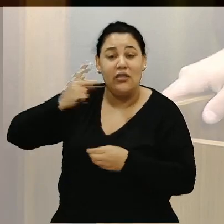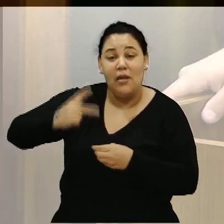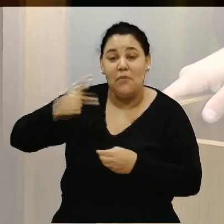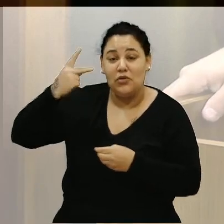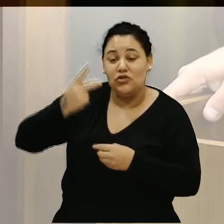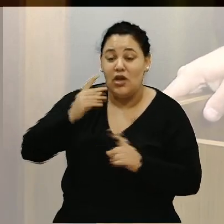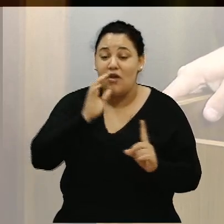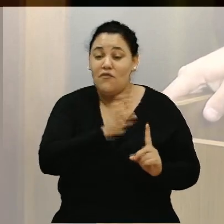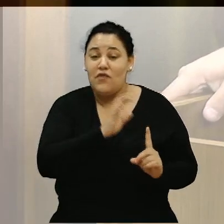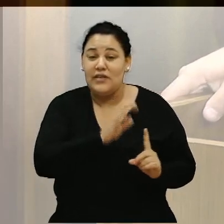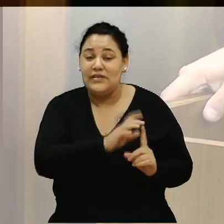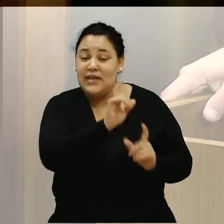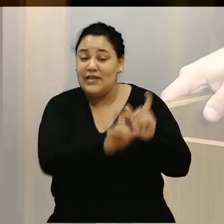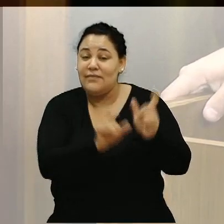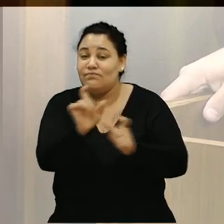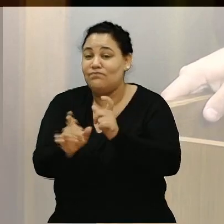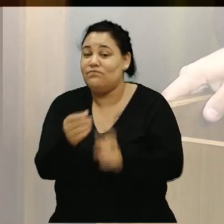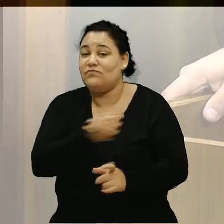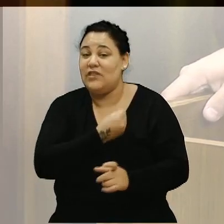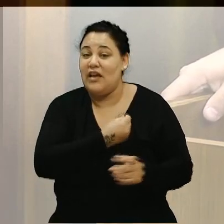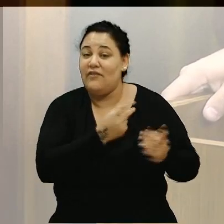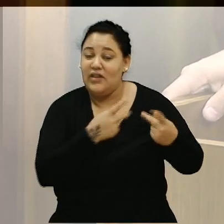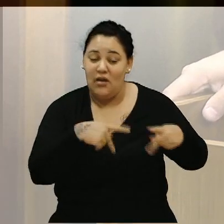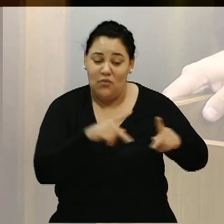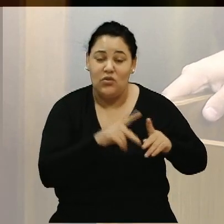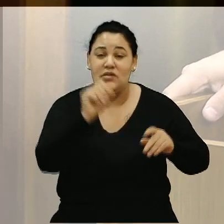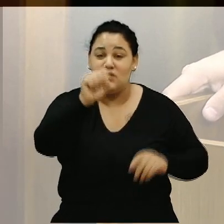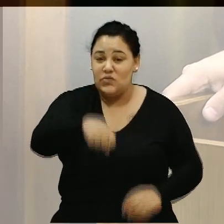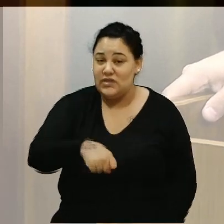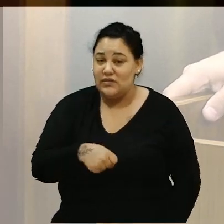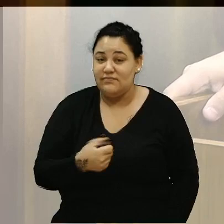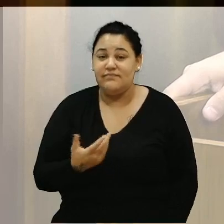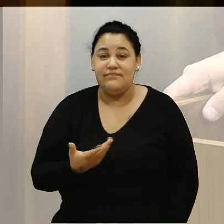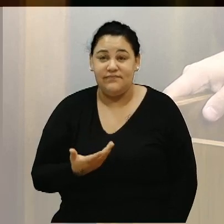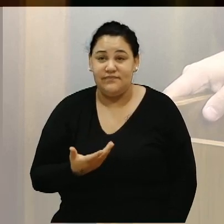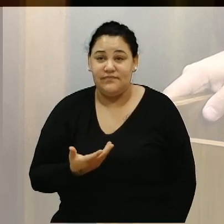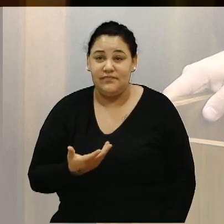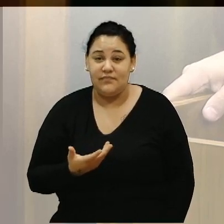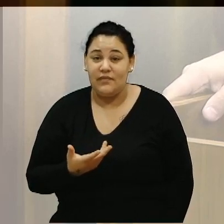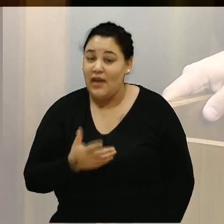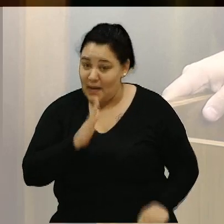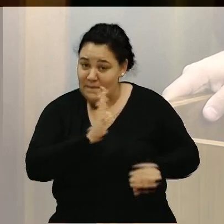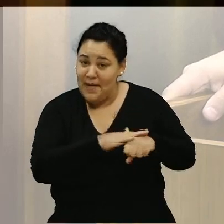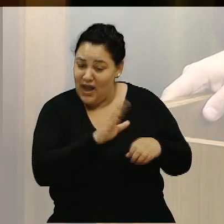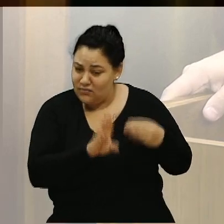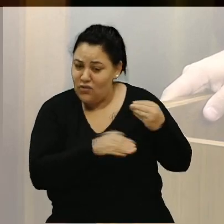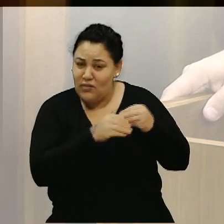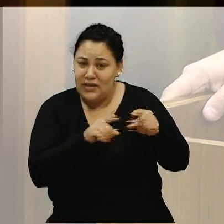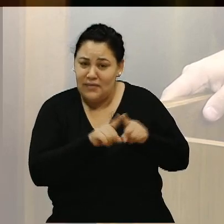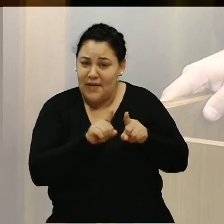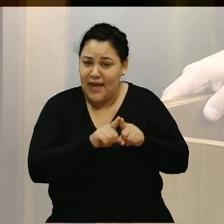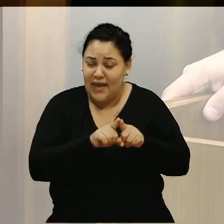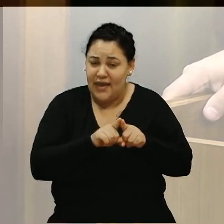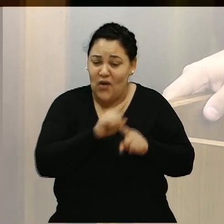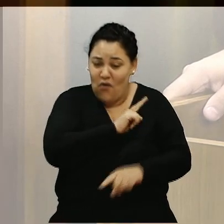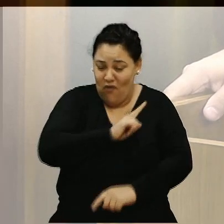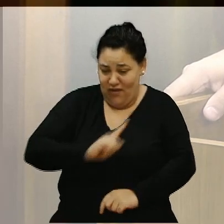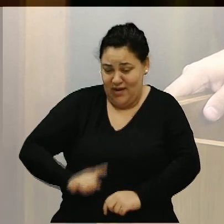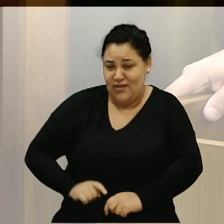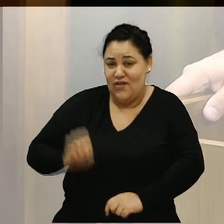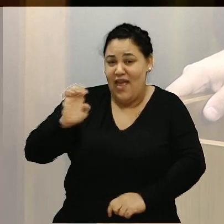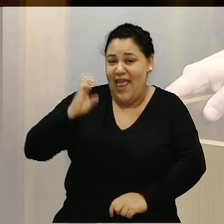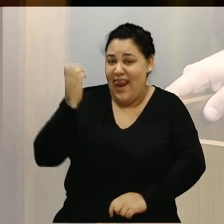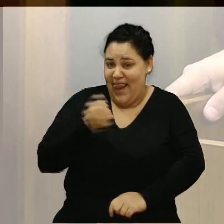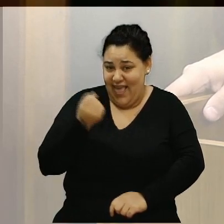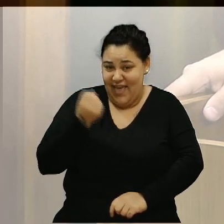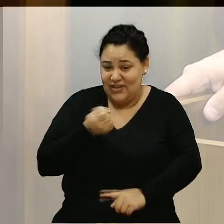interfere na vida de várias pessoas. Querem mais? Esse mesmo governador